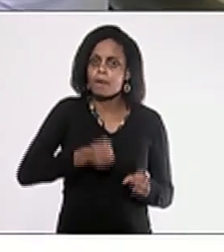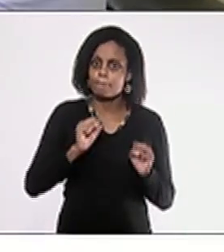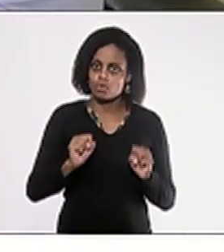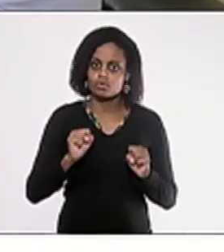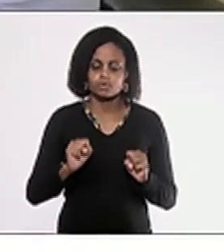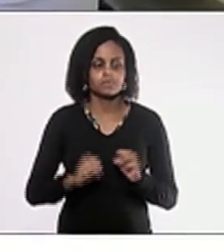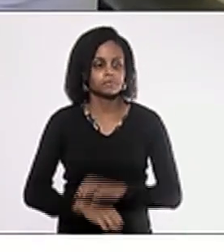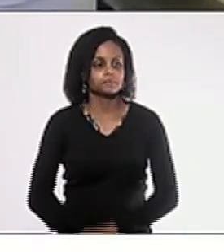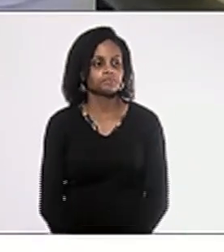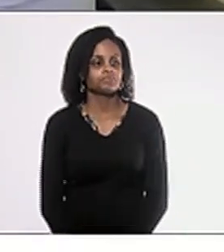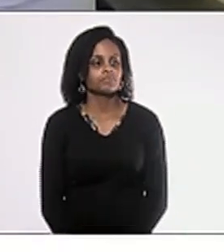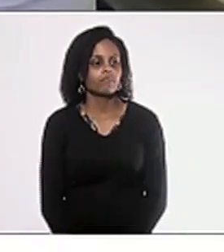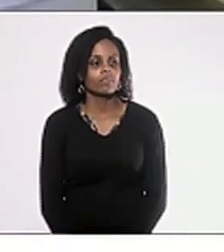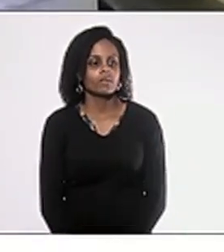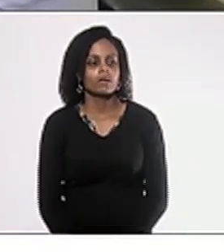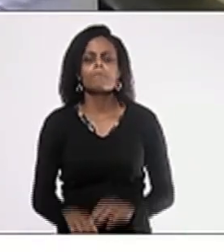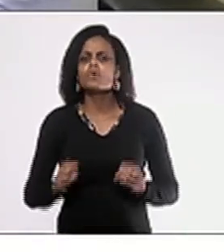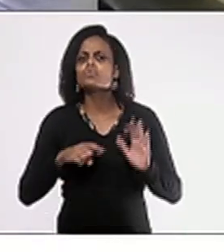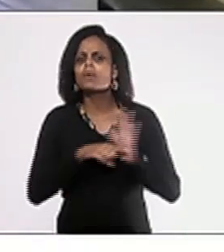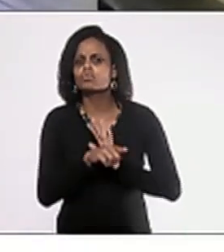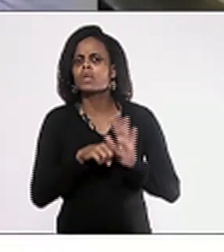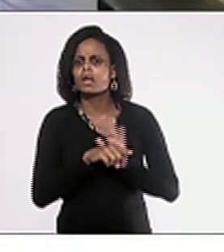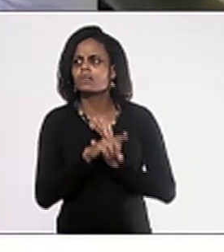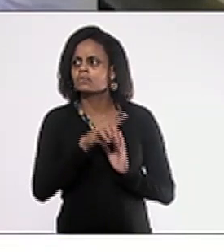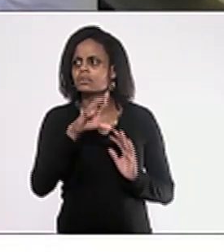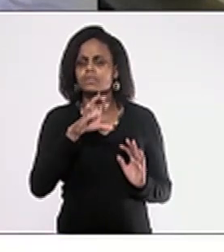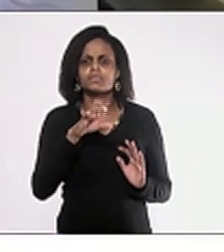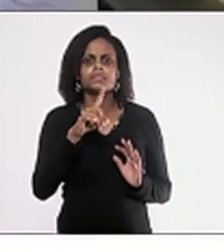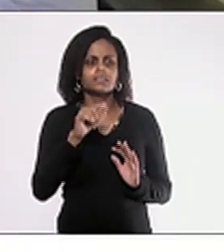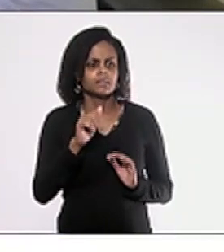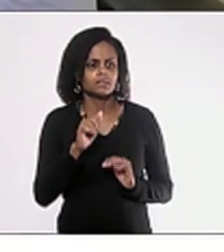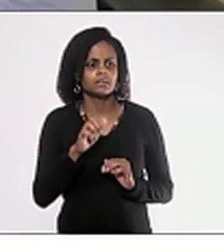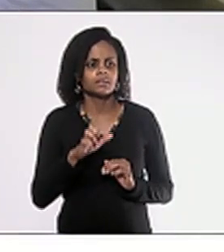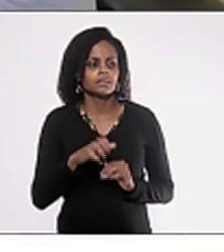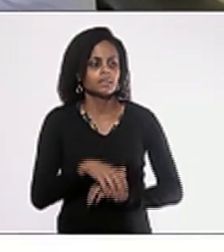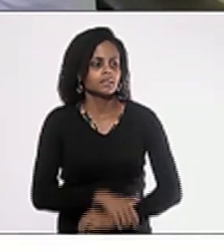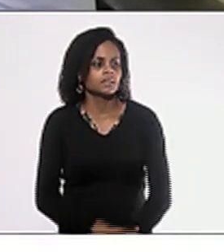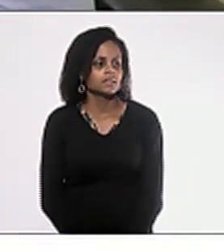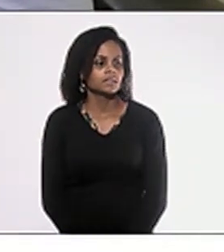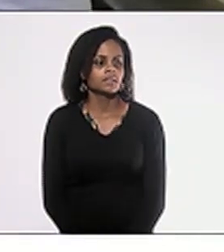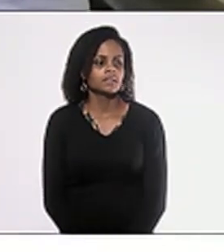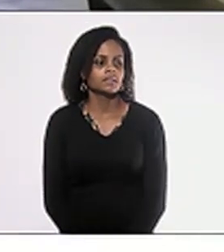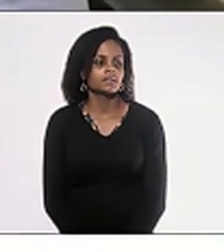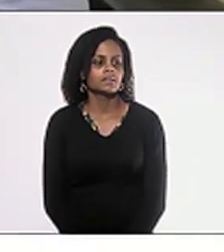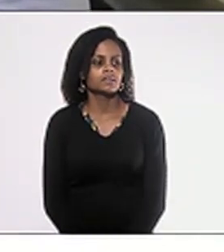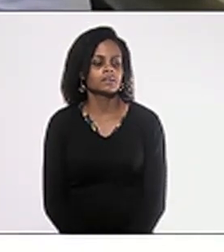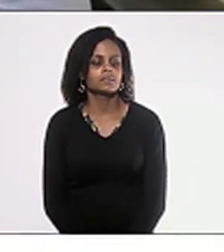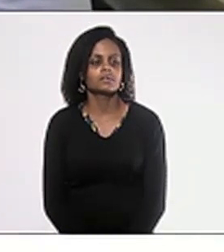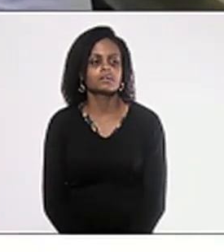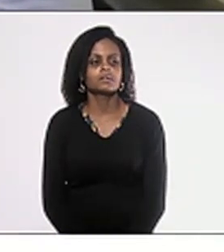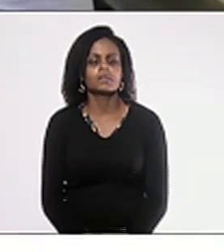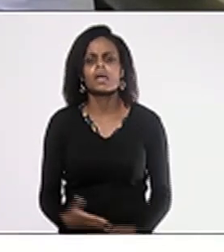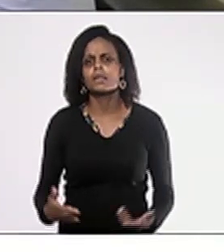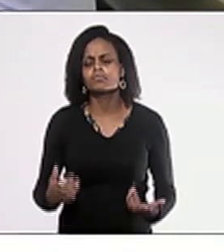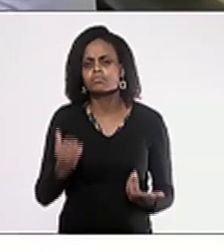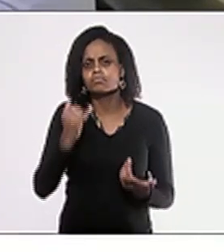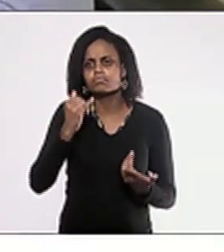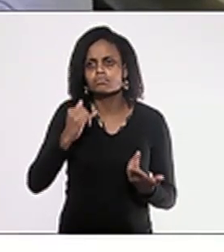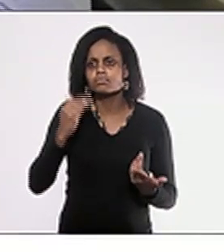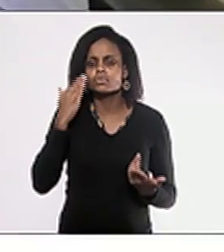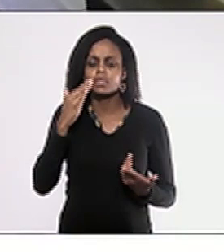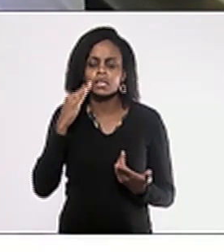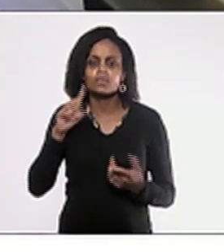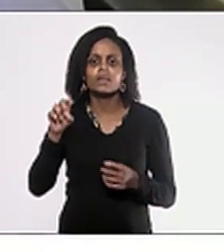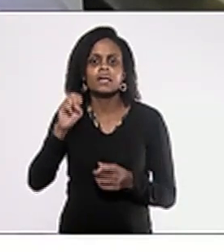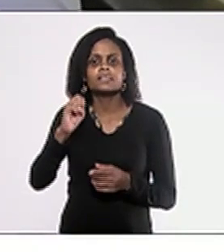que eu poderia fazer uma pergunta para a SEDAI no mesmo sentido? Por favor, não seria interessante, então, já que eu entendo a jurisprudência da